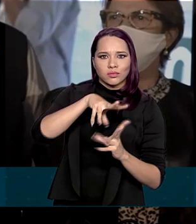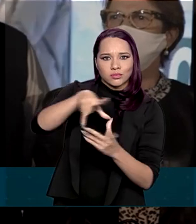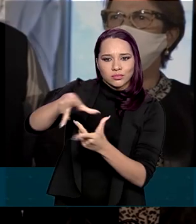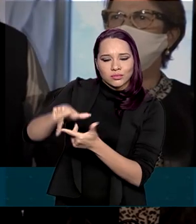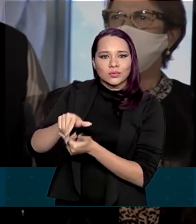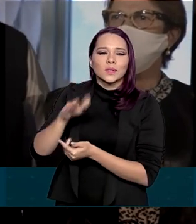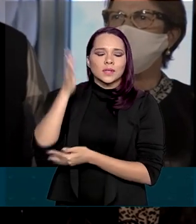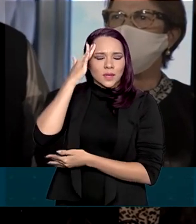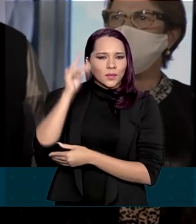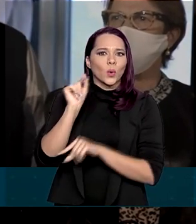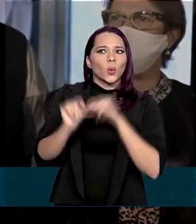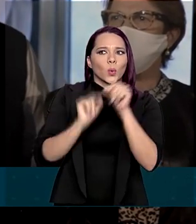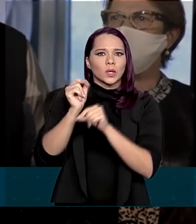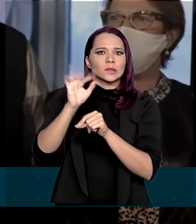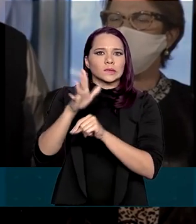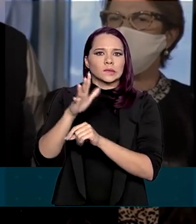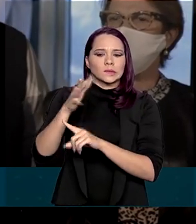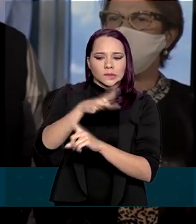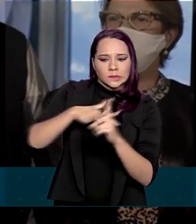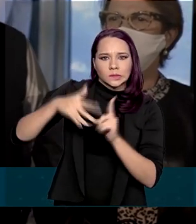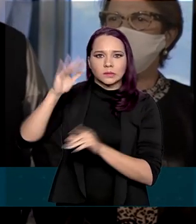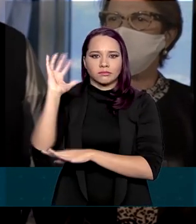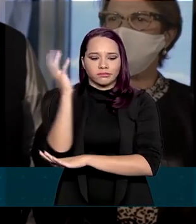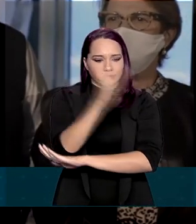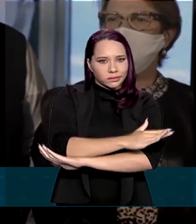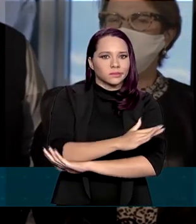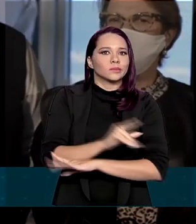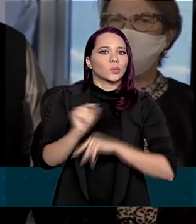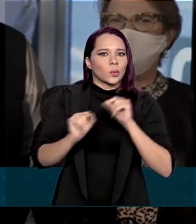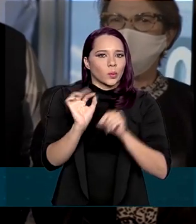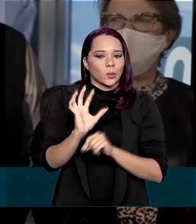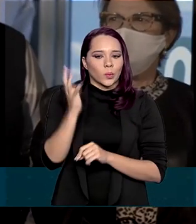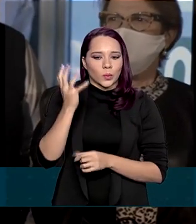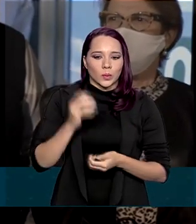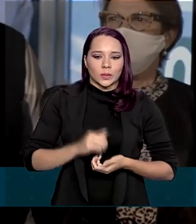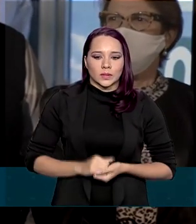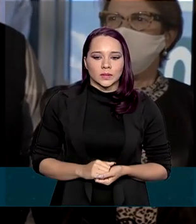a devastação ambiental podia fazer.